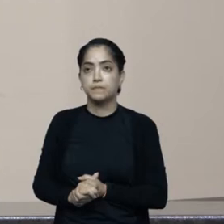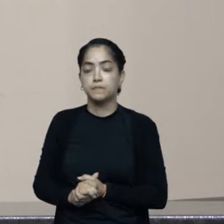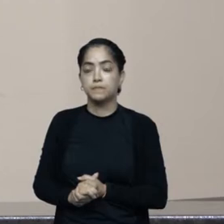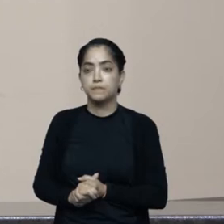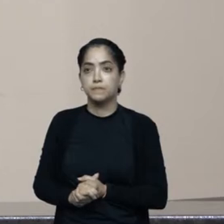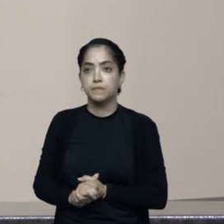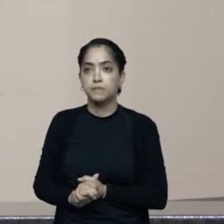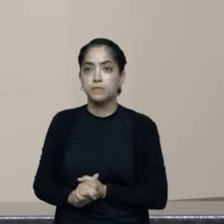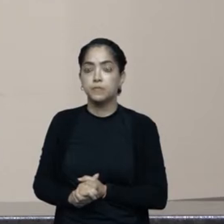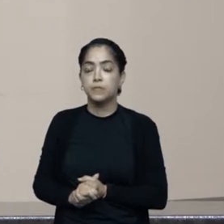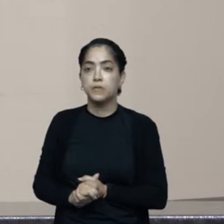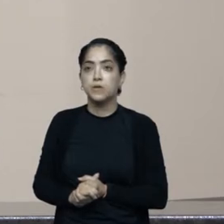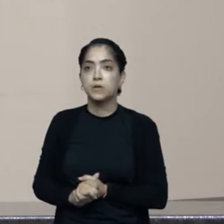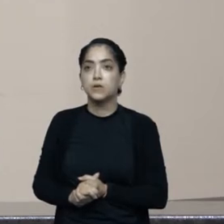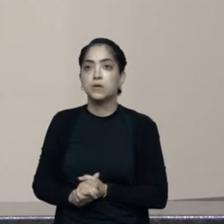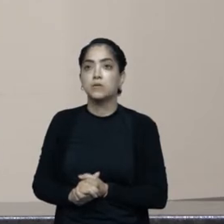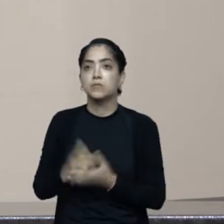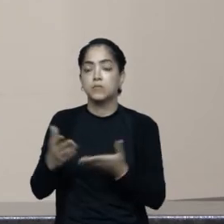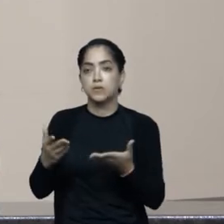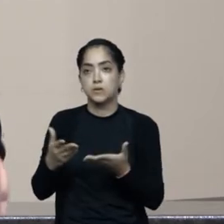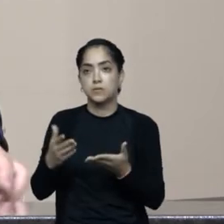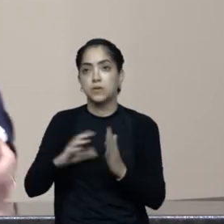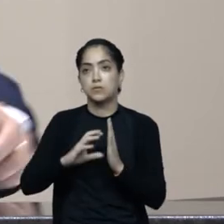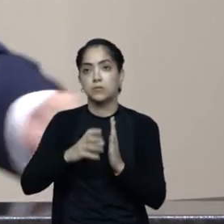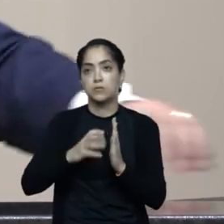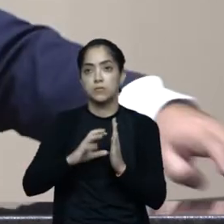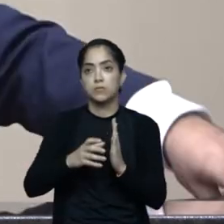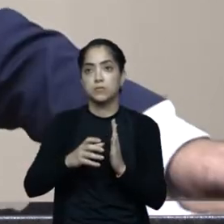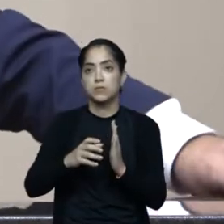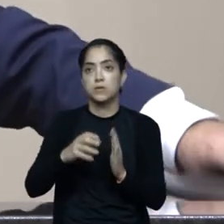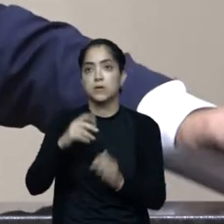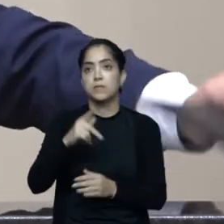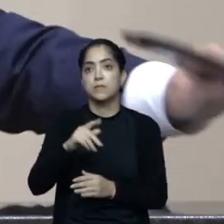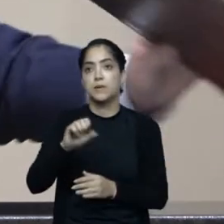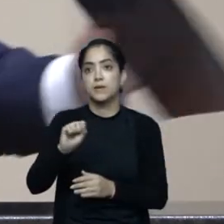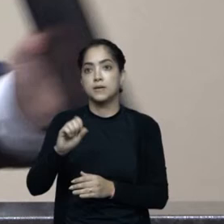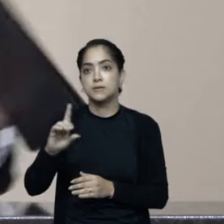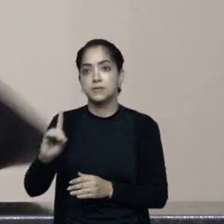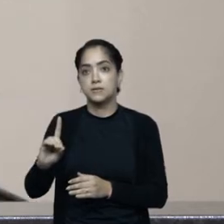E, por fim, horário destinado ao PSD.